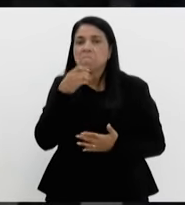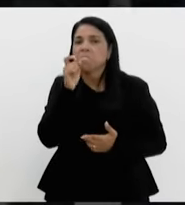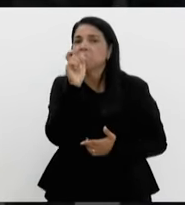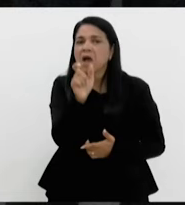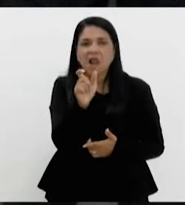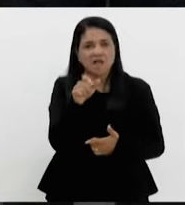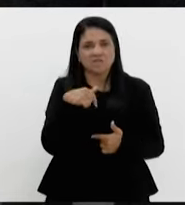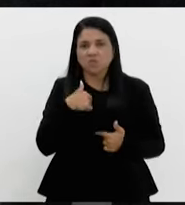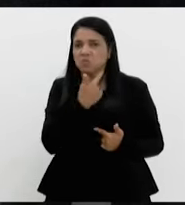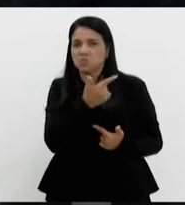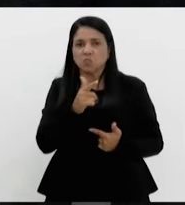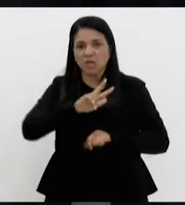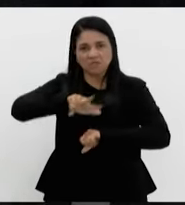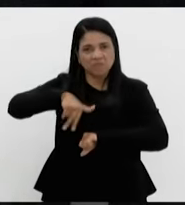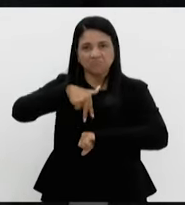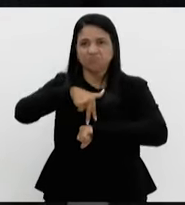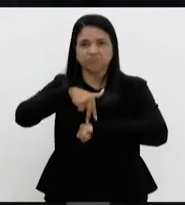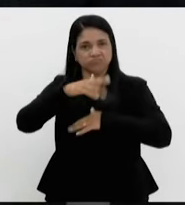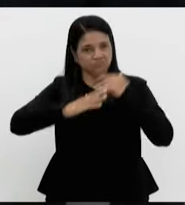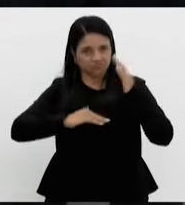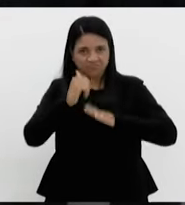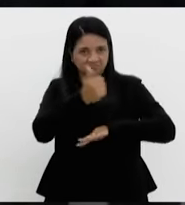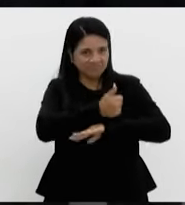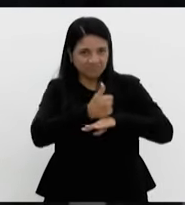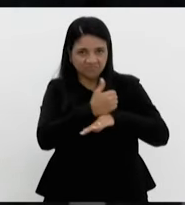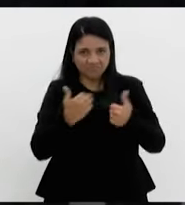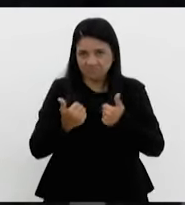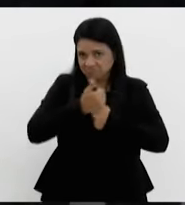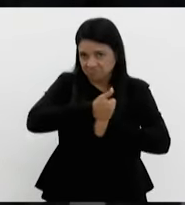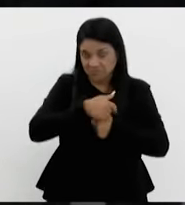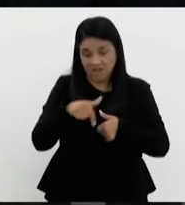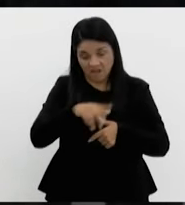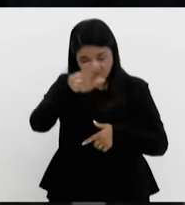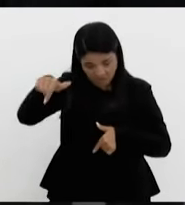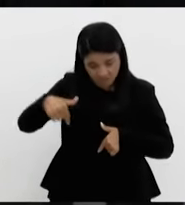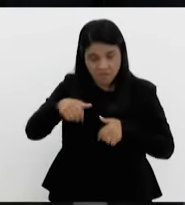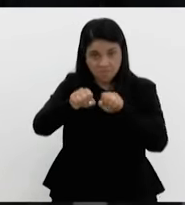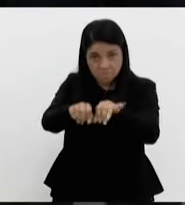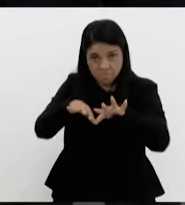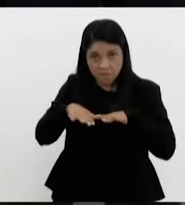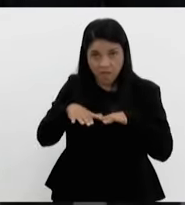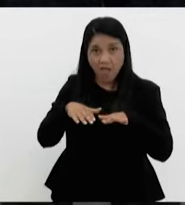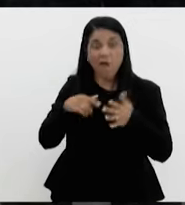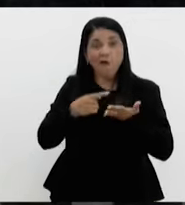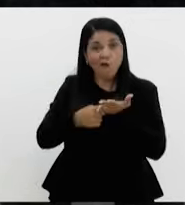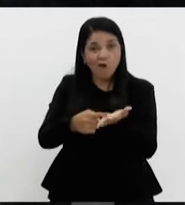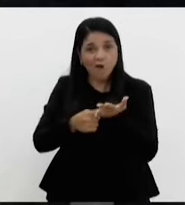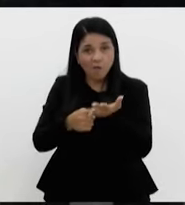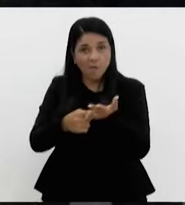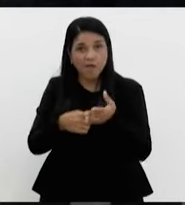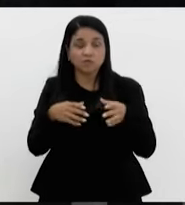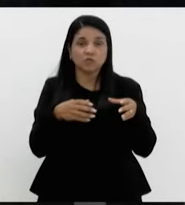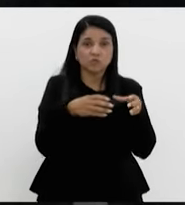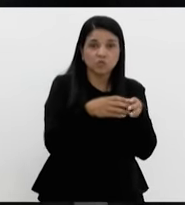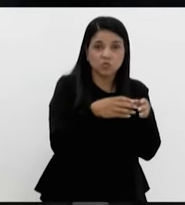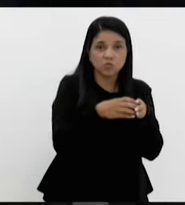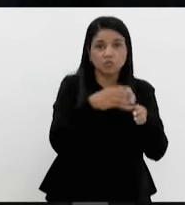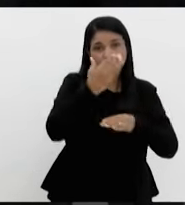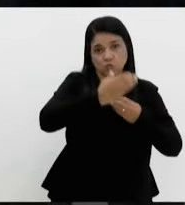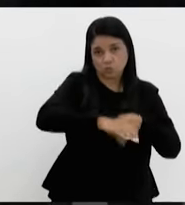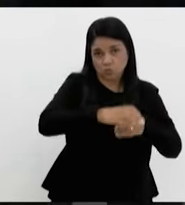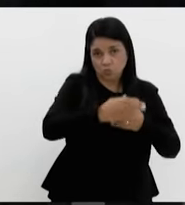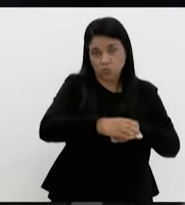ocupa. Porque a partir do momento que ela vem a esse parlamento, se compromete com a categoria, se compromete com concursados, se compromete